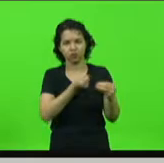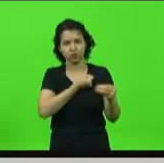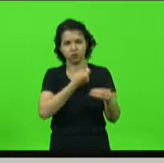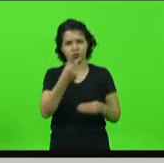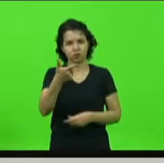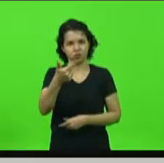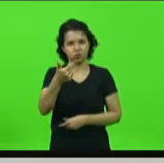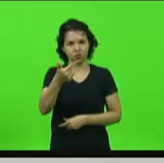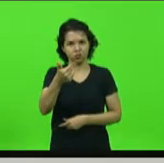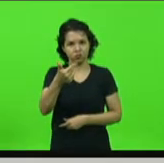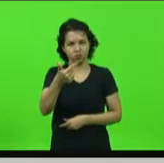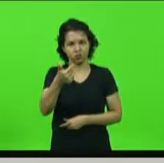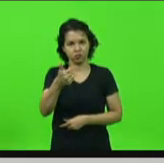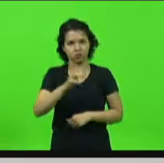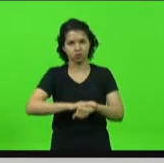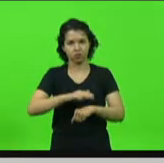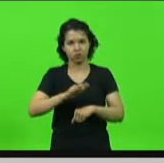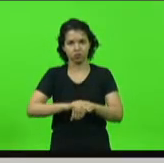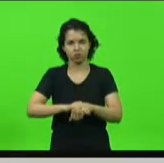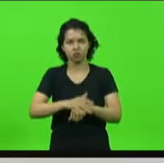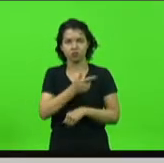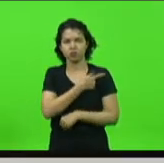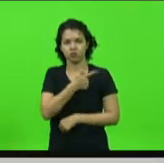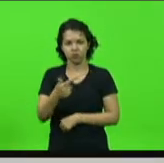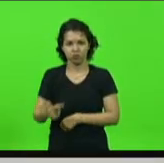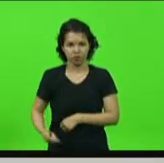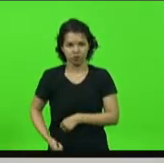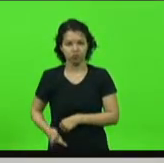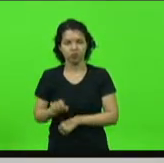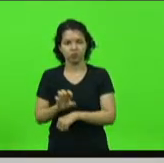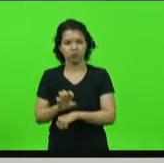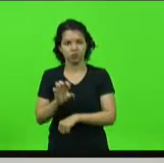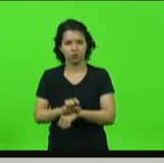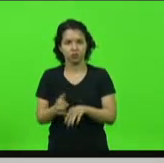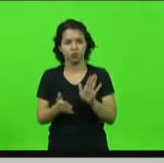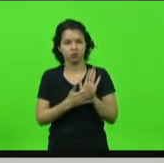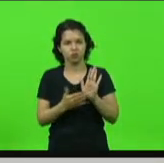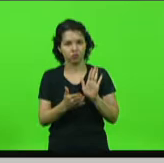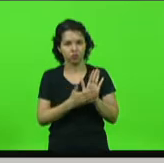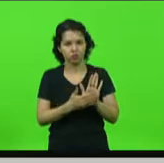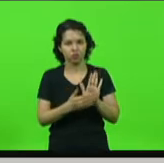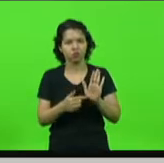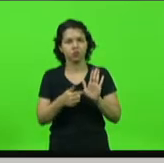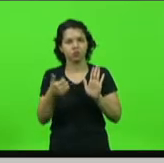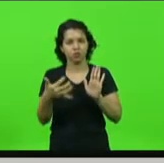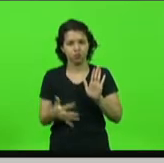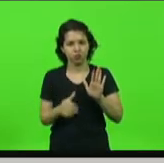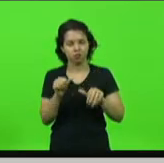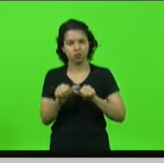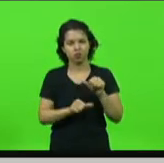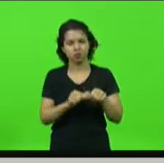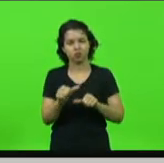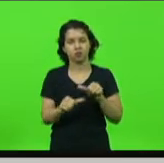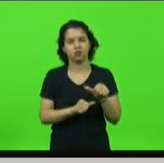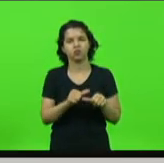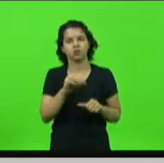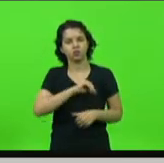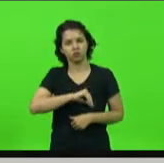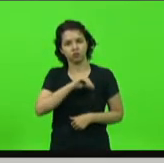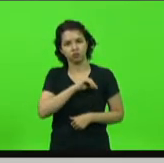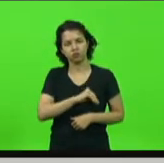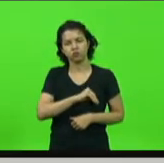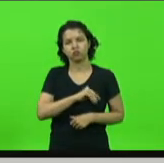12, de autoria do governador do Estado, proposição esta que reajusta o subsídio mensal das